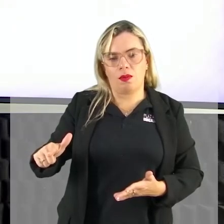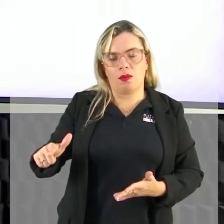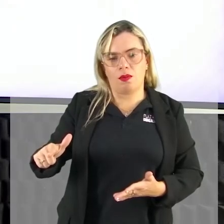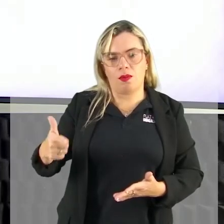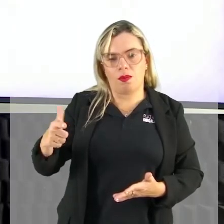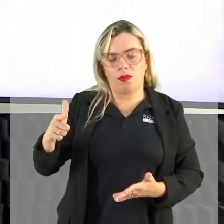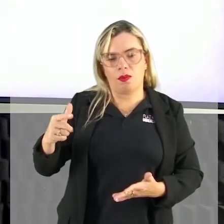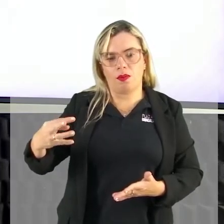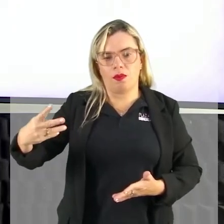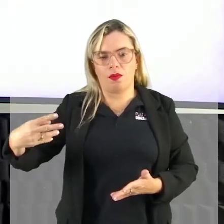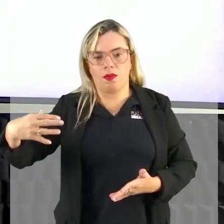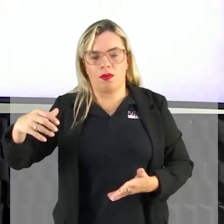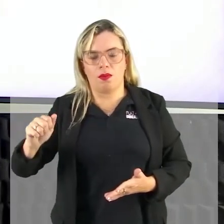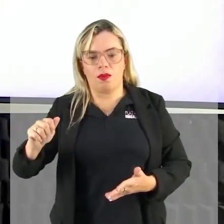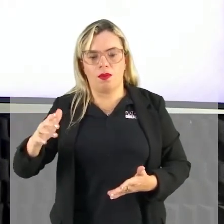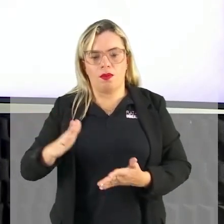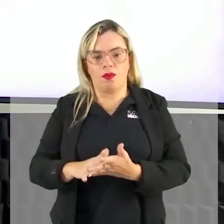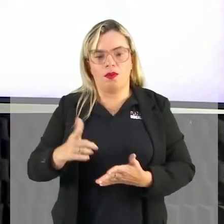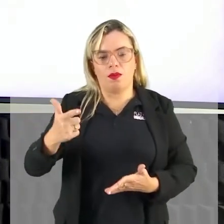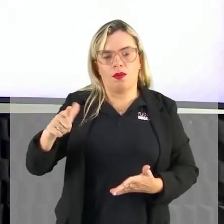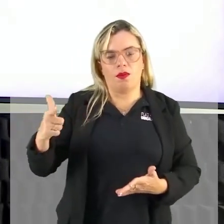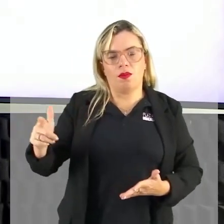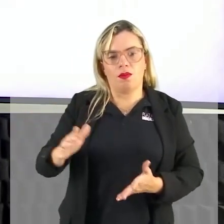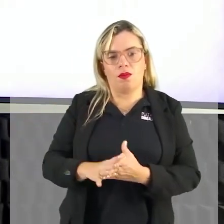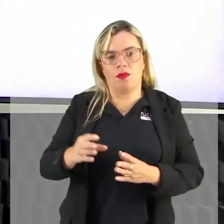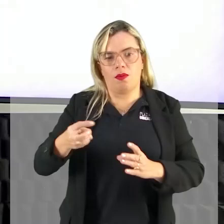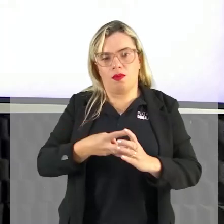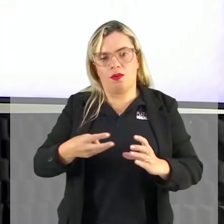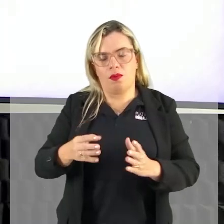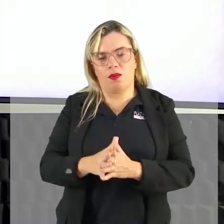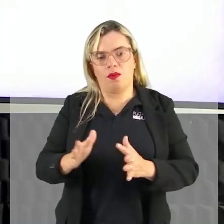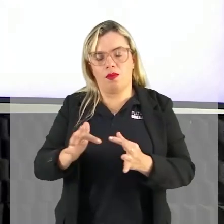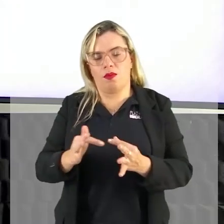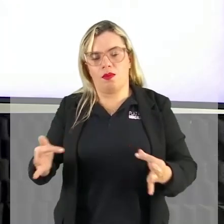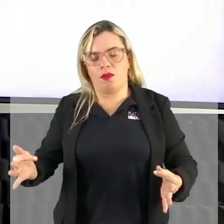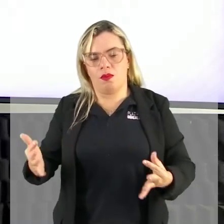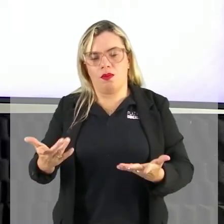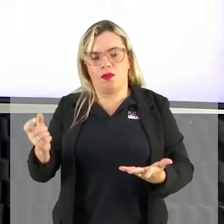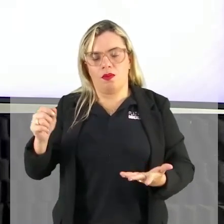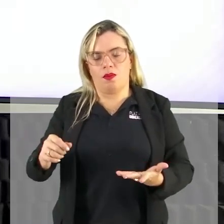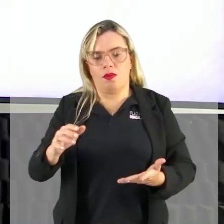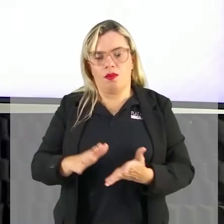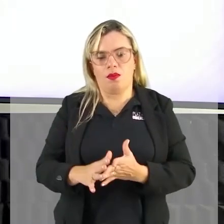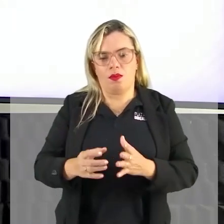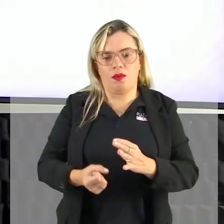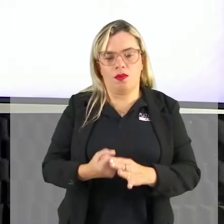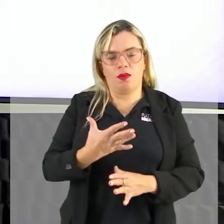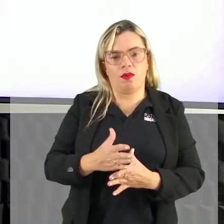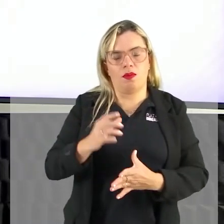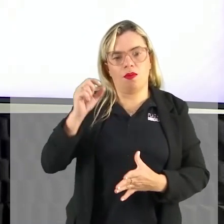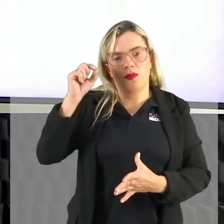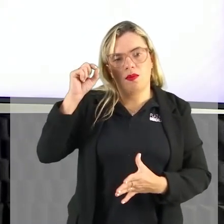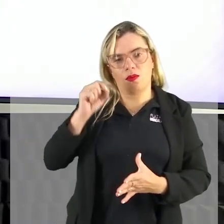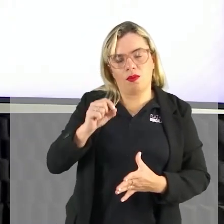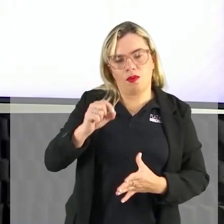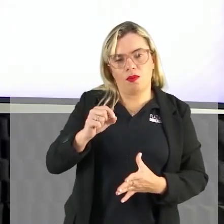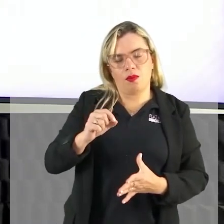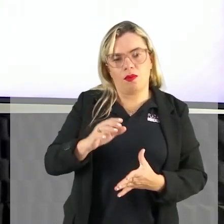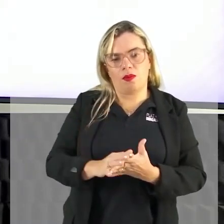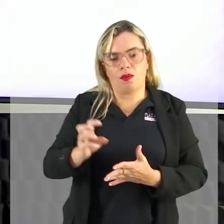a carioteca, né? Elas são células mais simples. De modo que formação